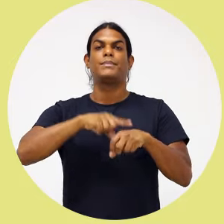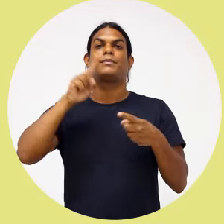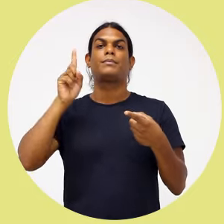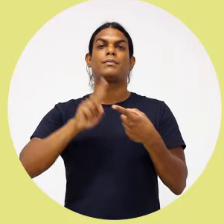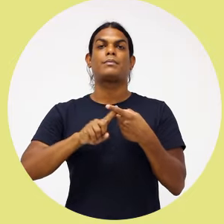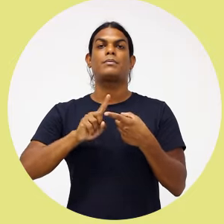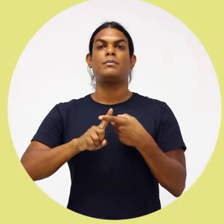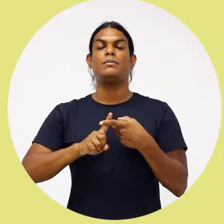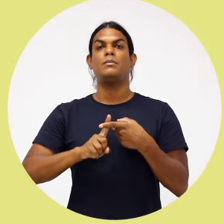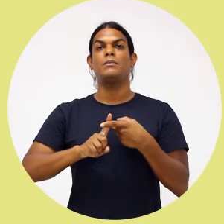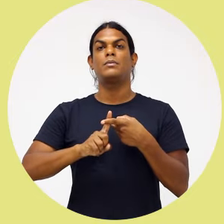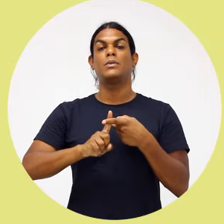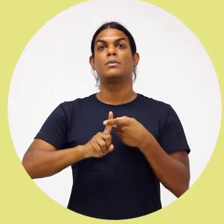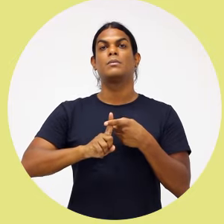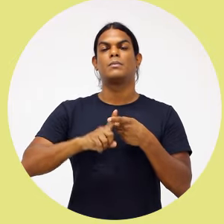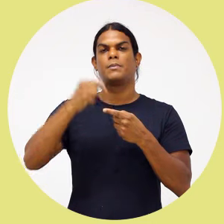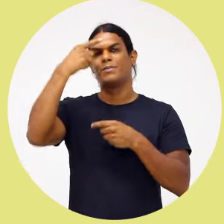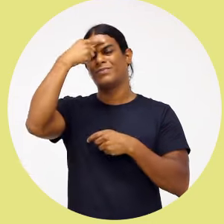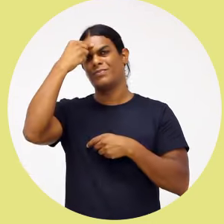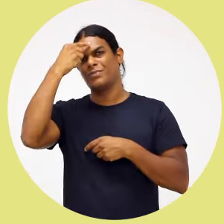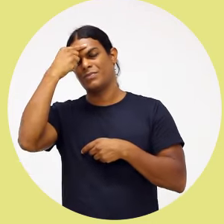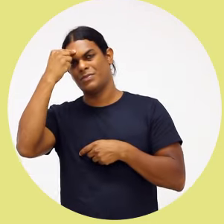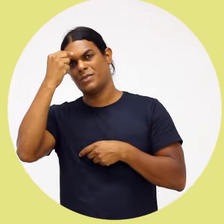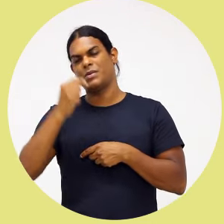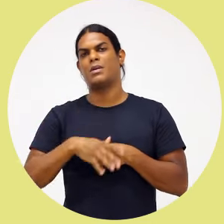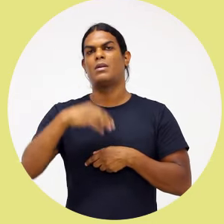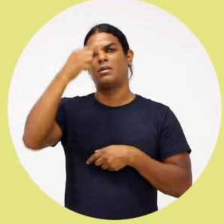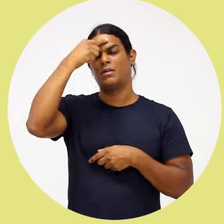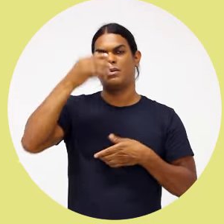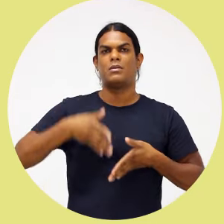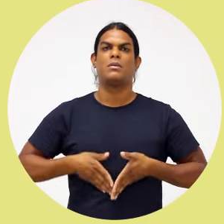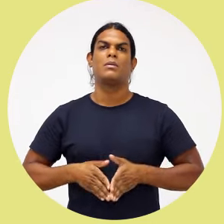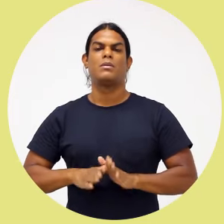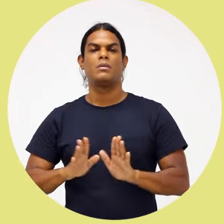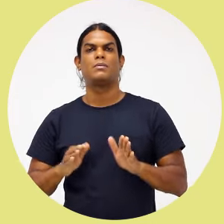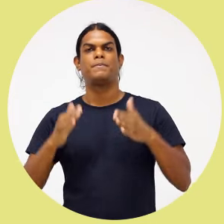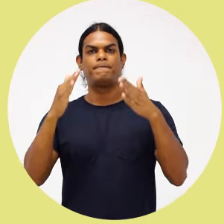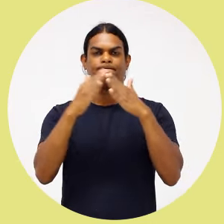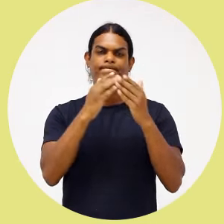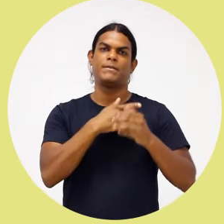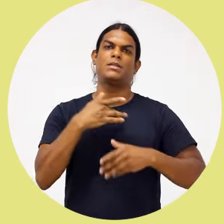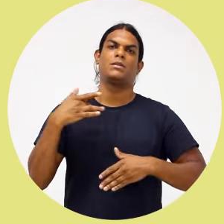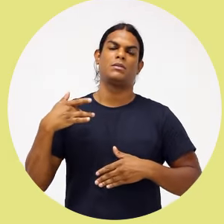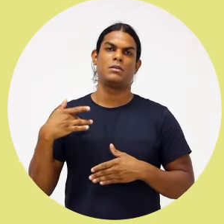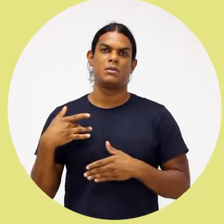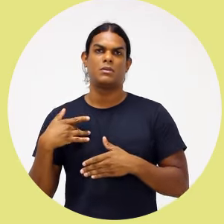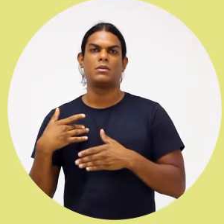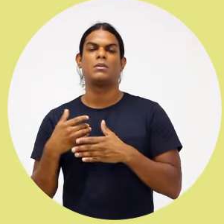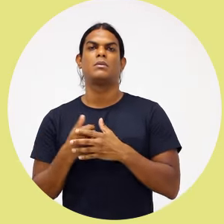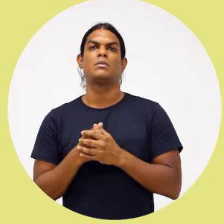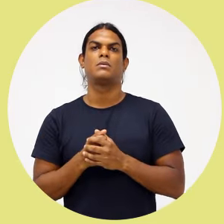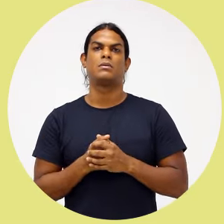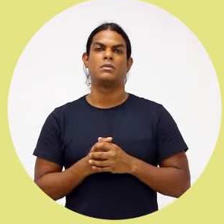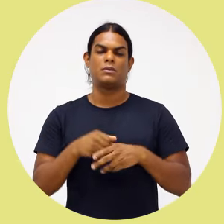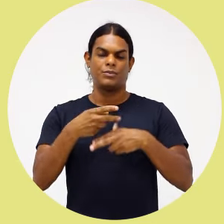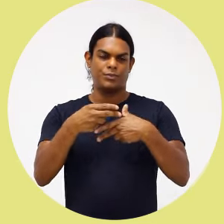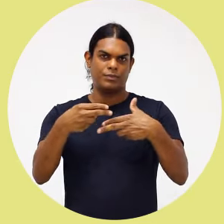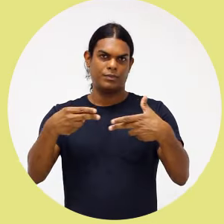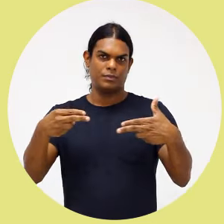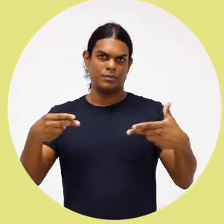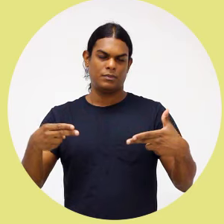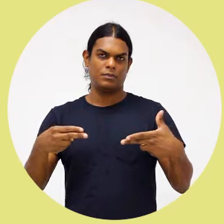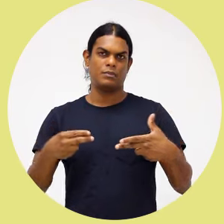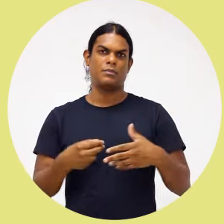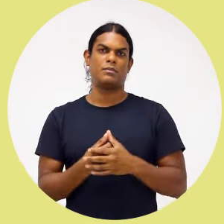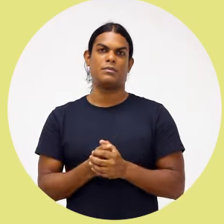observação aqui: hospitais, ambulatórios, maternidade, casas de saúde e repouso, clínicas e estabelecimentos similares